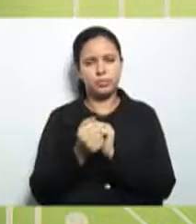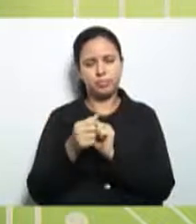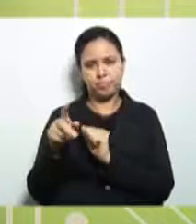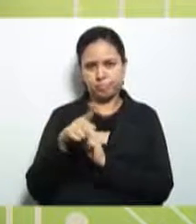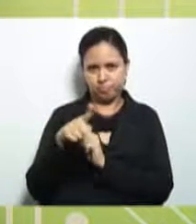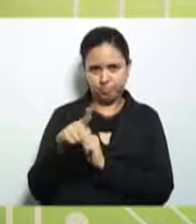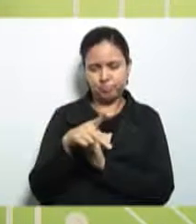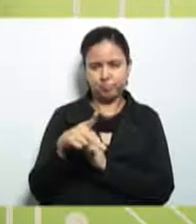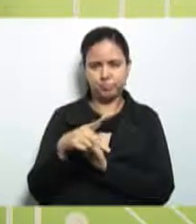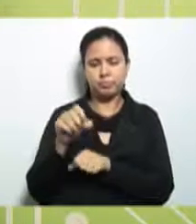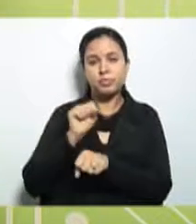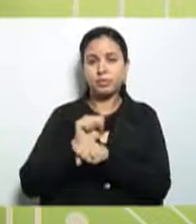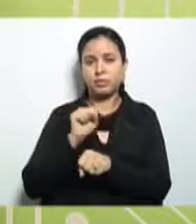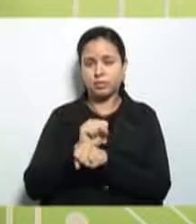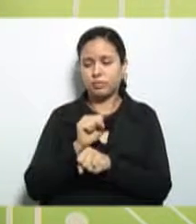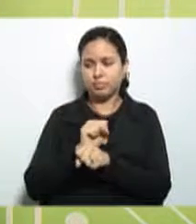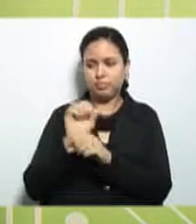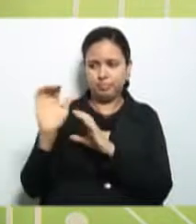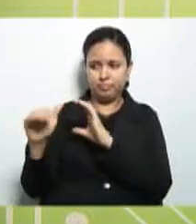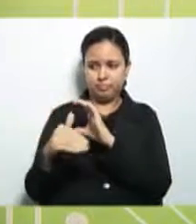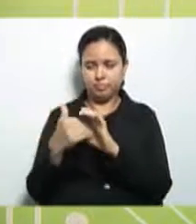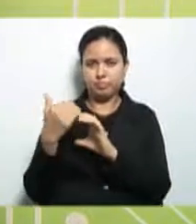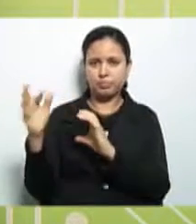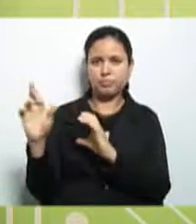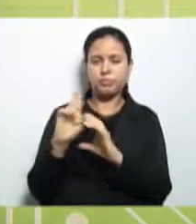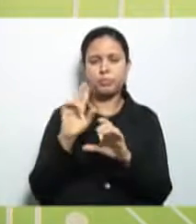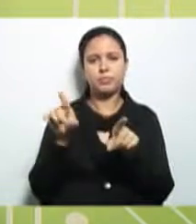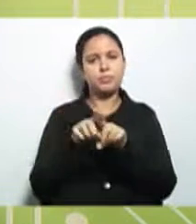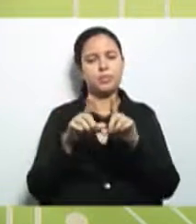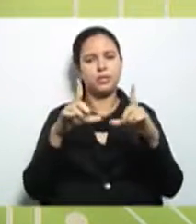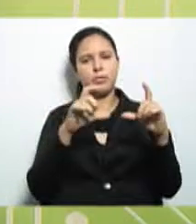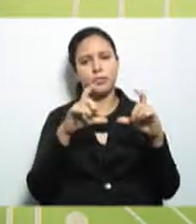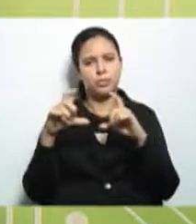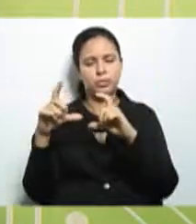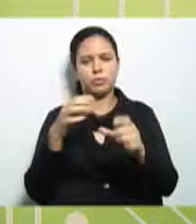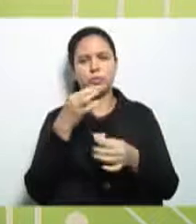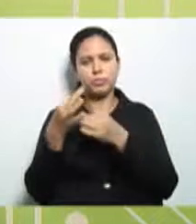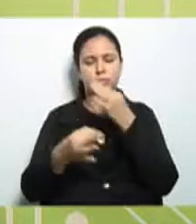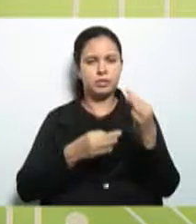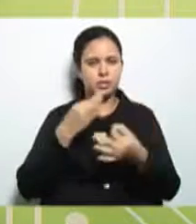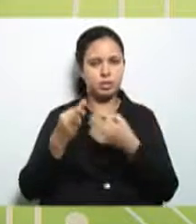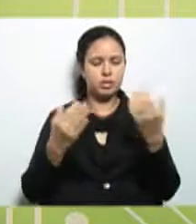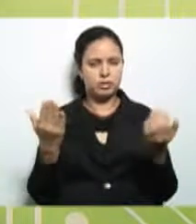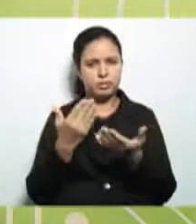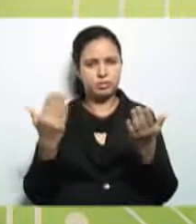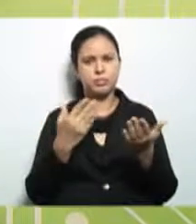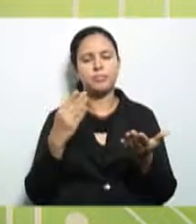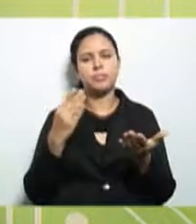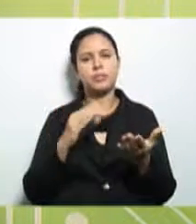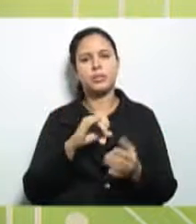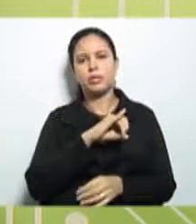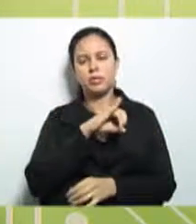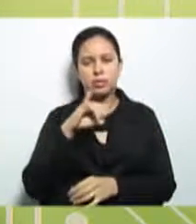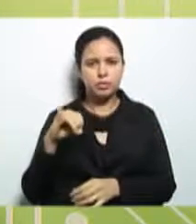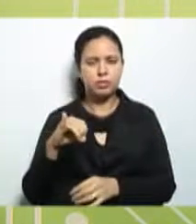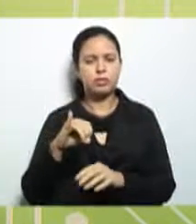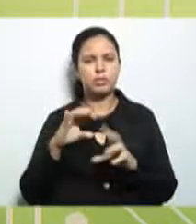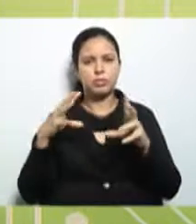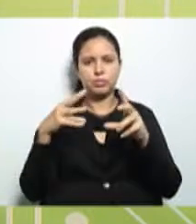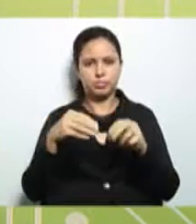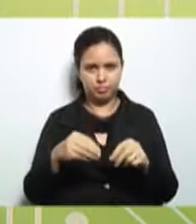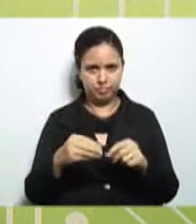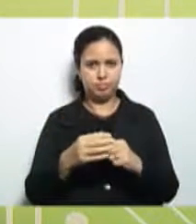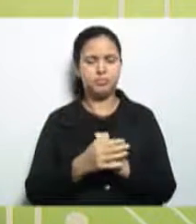ansiosa, aguardando a resposta de vocês, aguardando as fotos, os comentários. A gente vai passar o alô para vocês daqui a